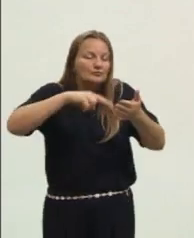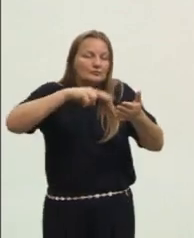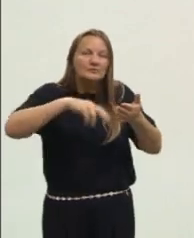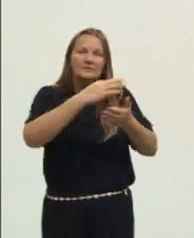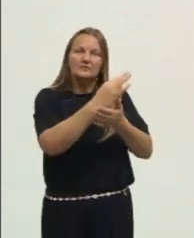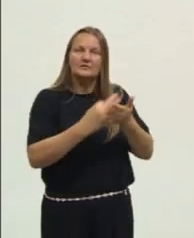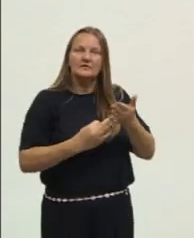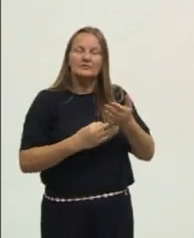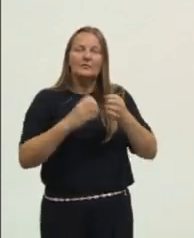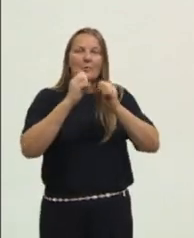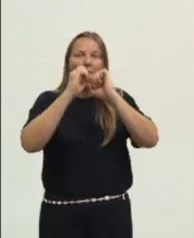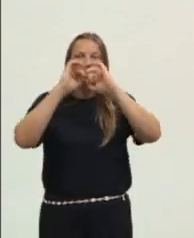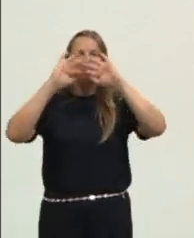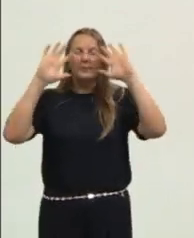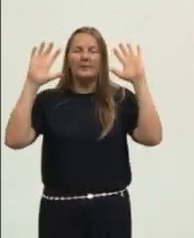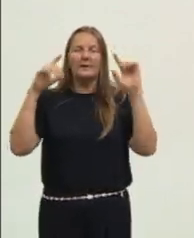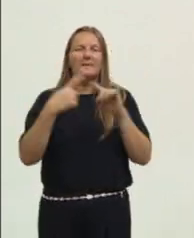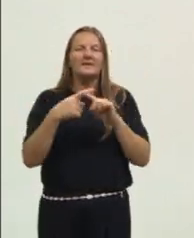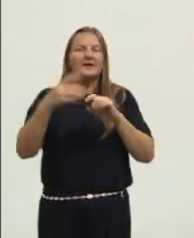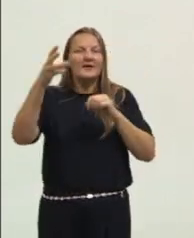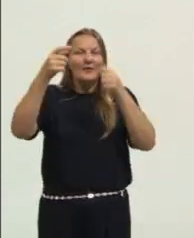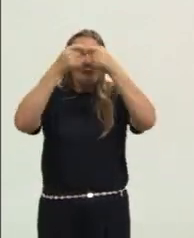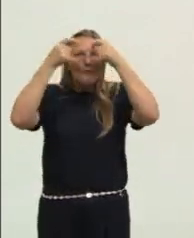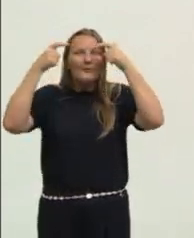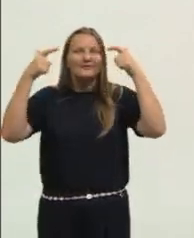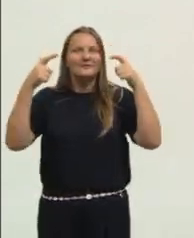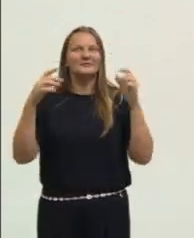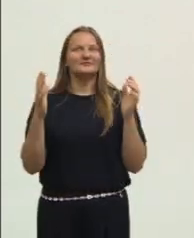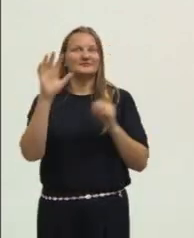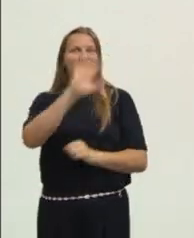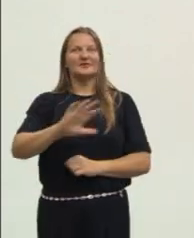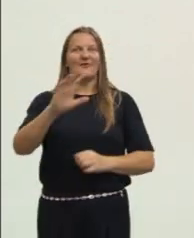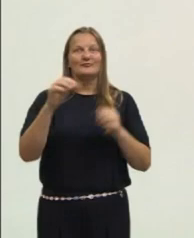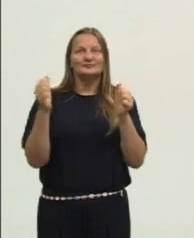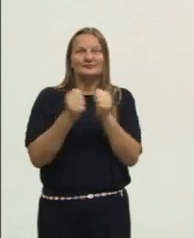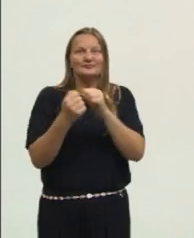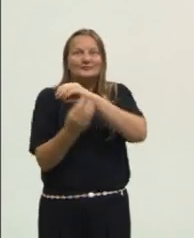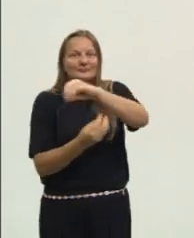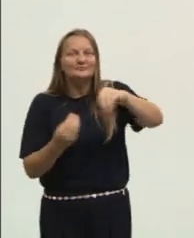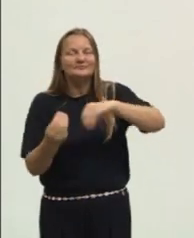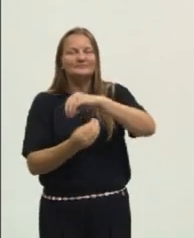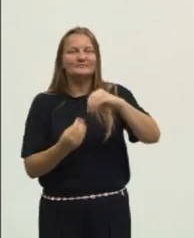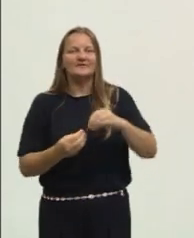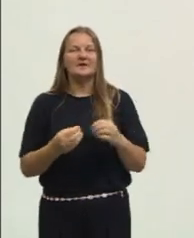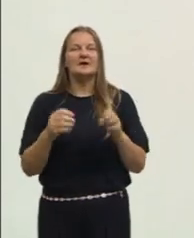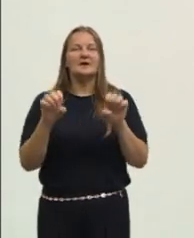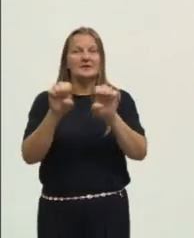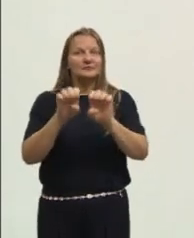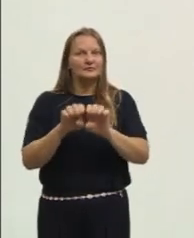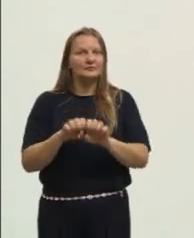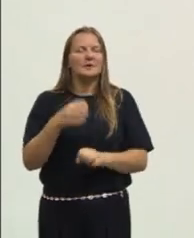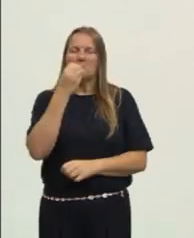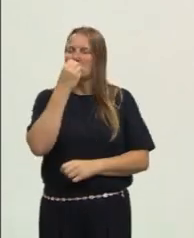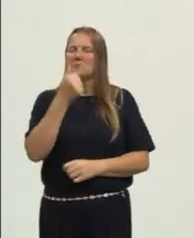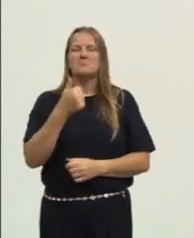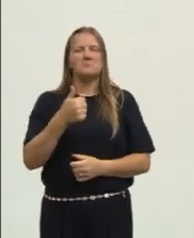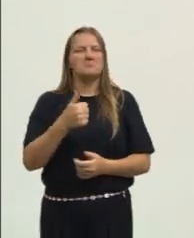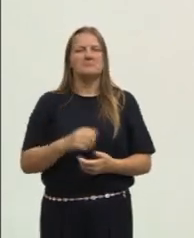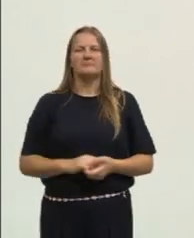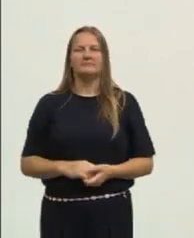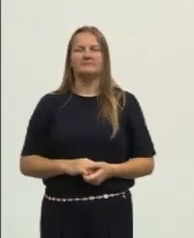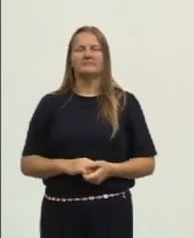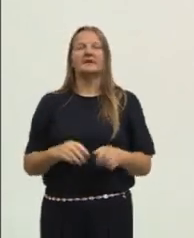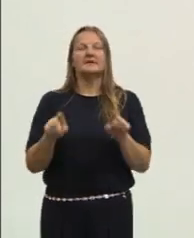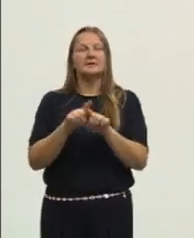sendo colocado né Então essa essa é uma questão que foi bem bem elaborada outra também que eu me lembro da da parte